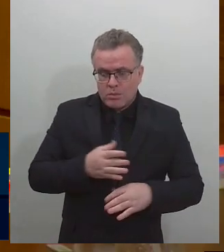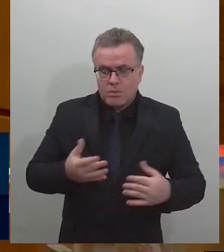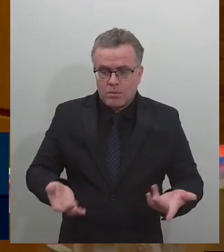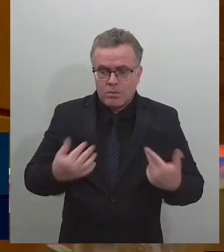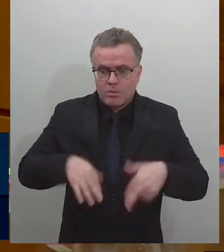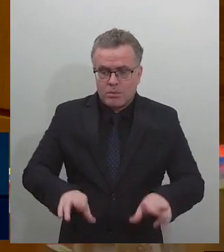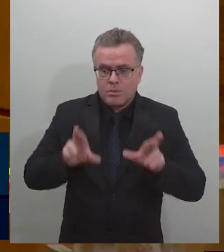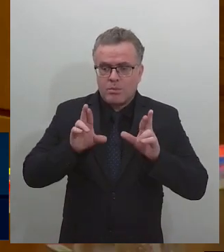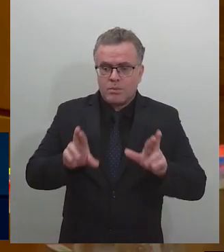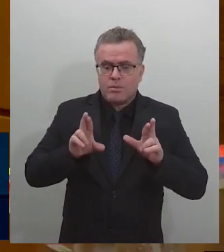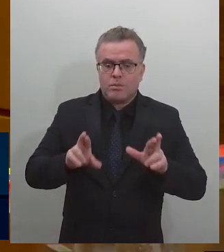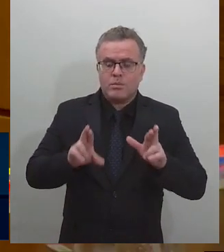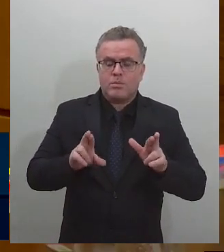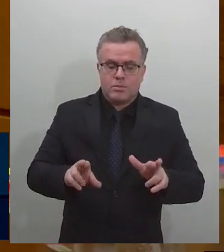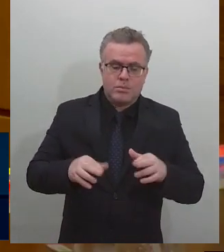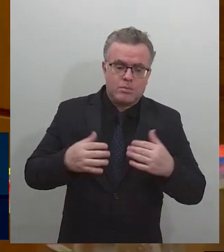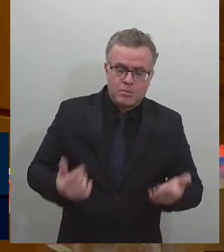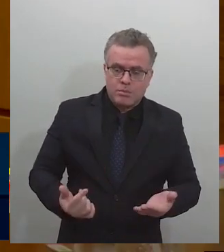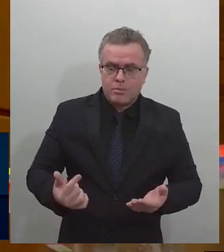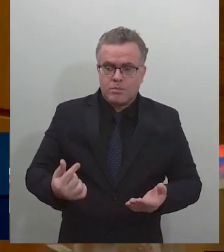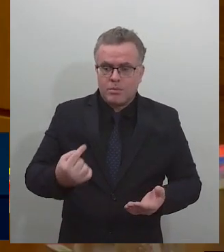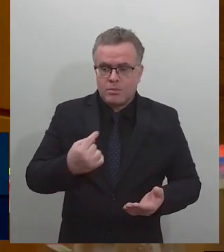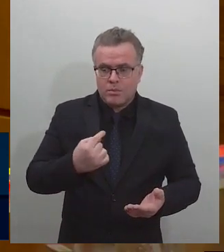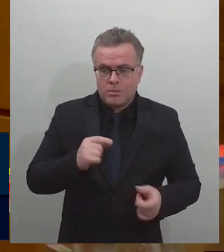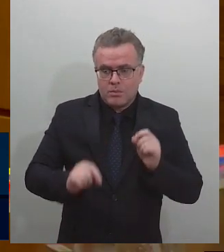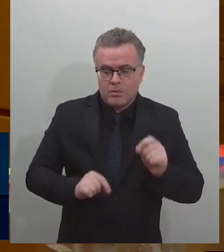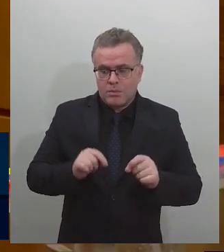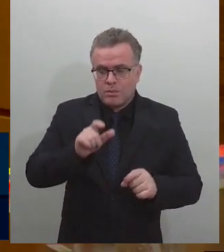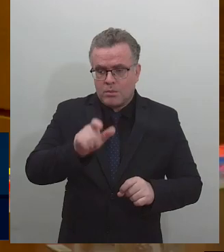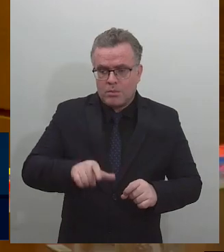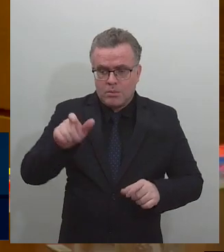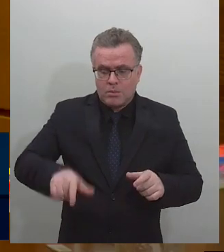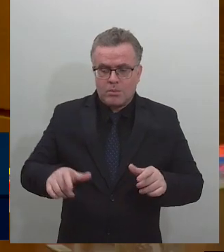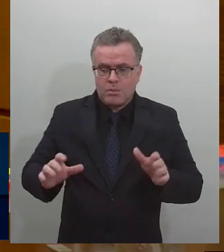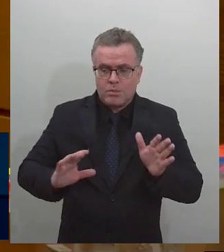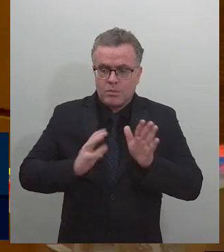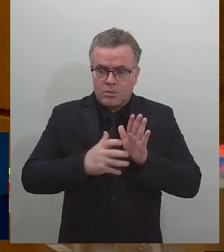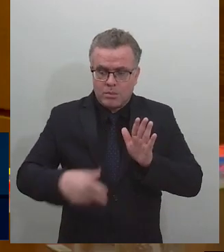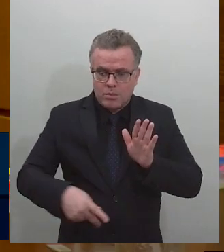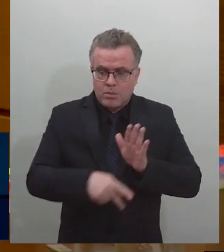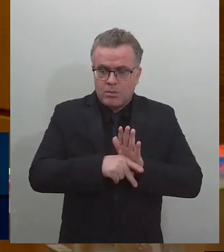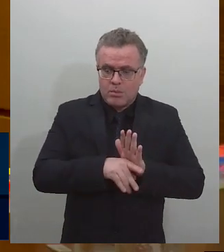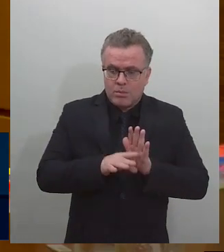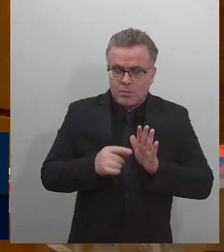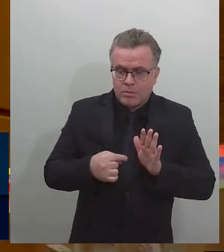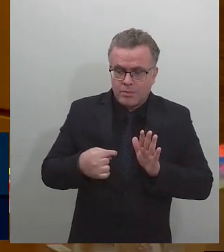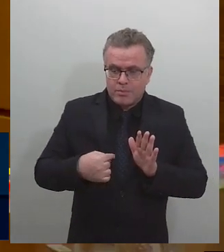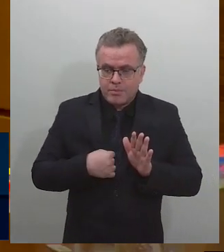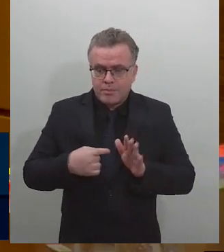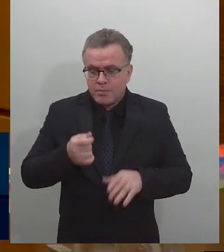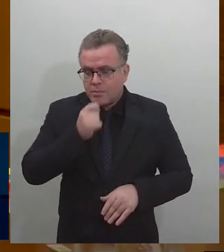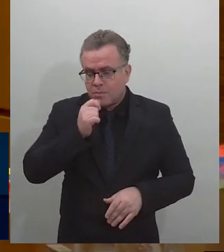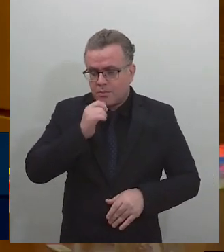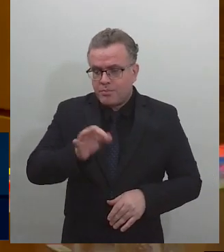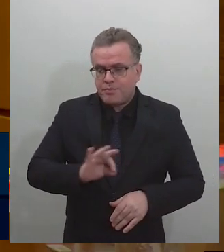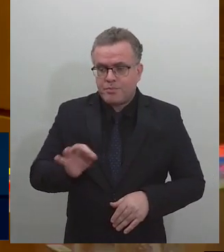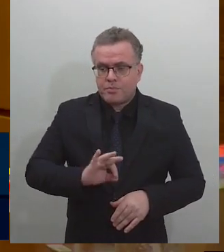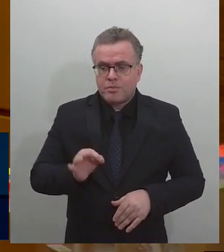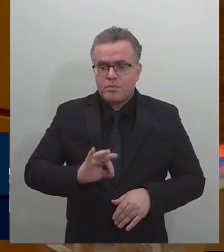eu escolhida pelo meu partido, ou que eu não seja realmente a candidata, que a gente possa ter uma